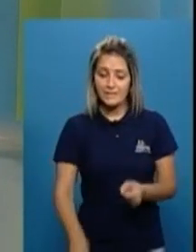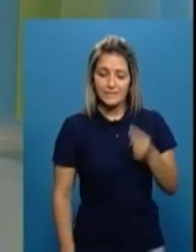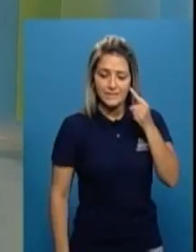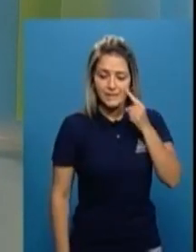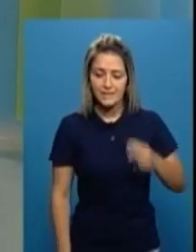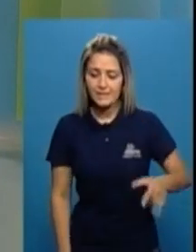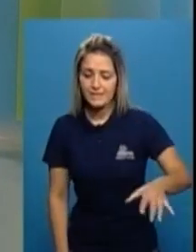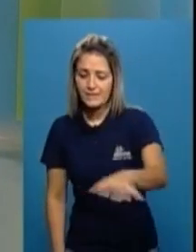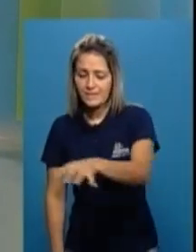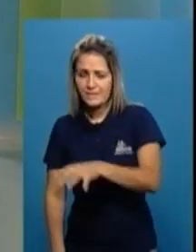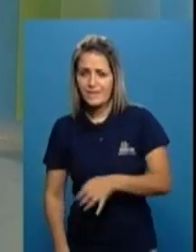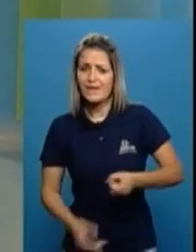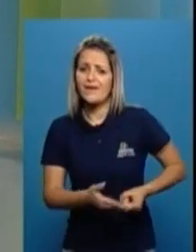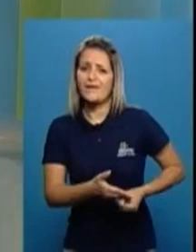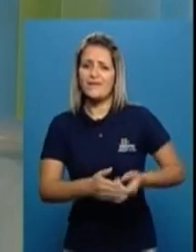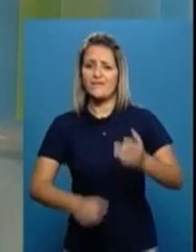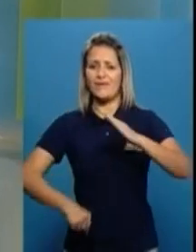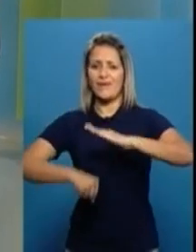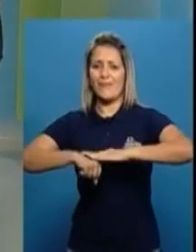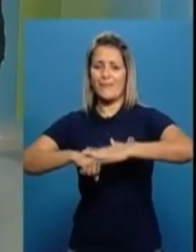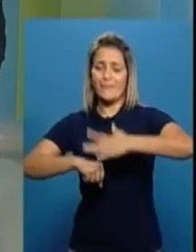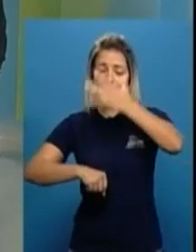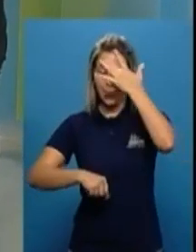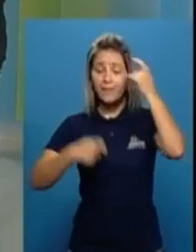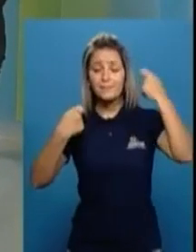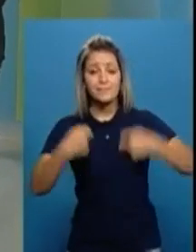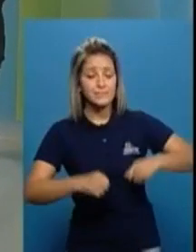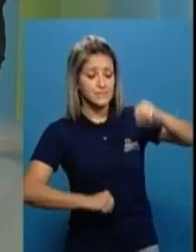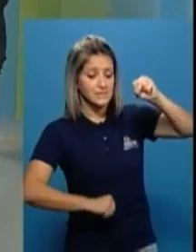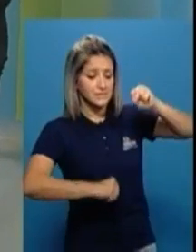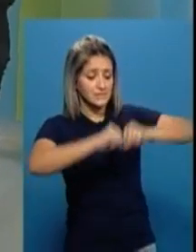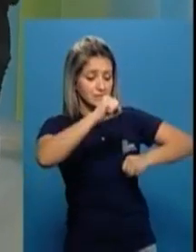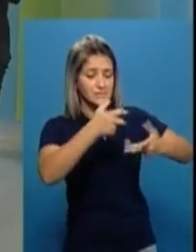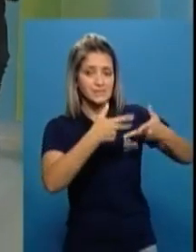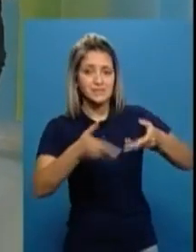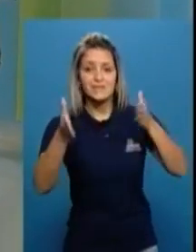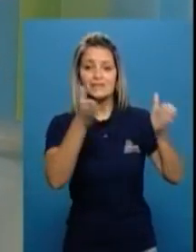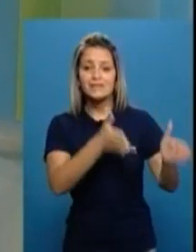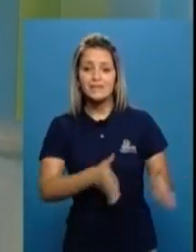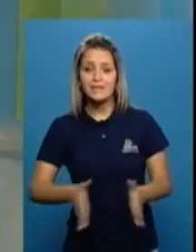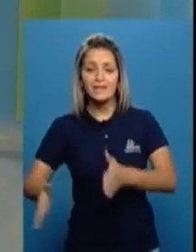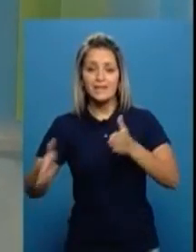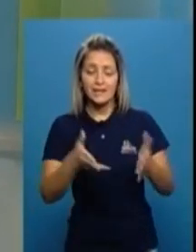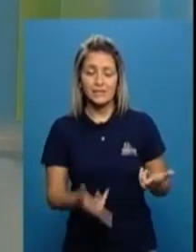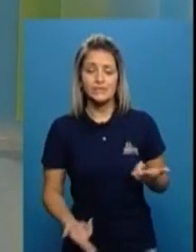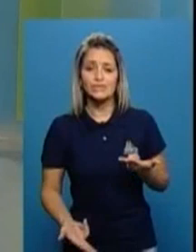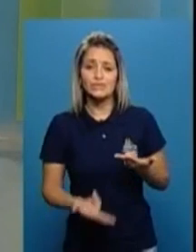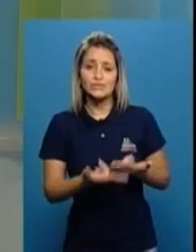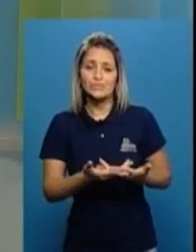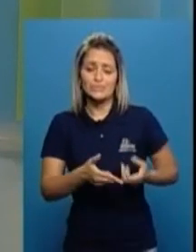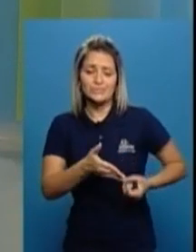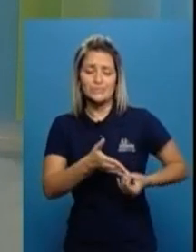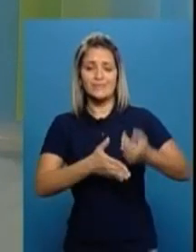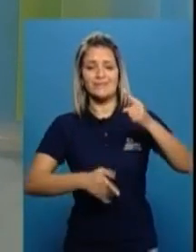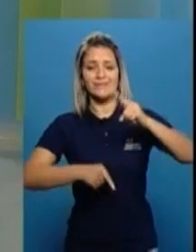processos de manufatura e são aí necessários equipamentos de produção de uso genérico.